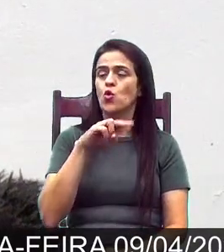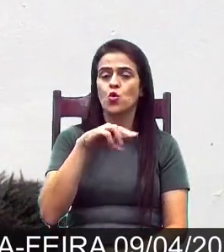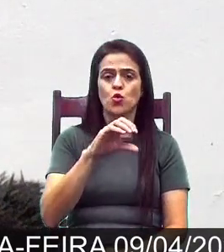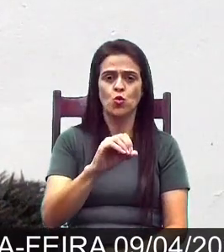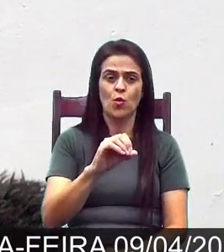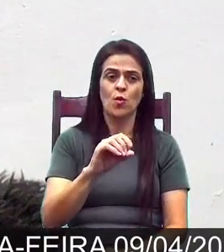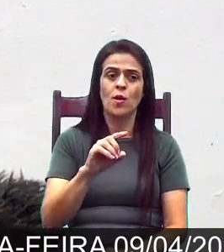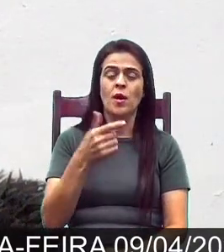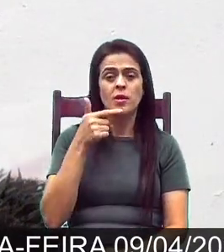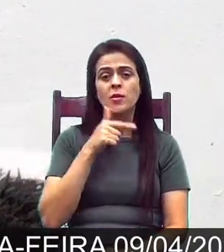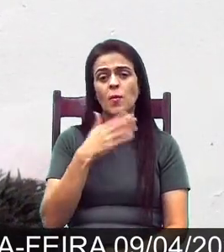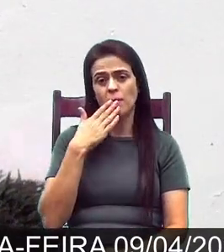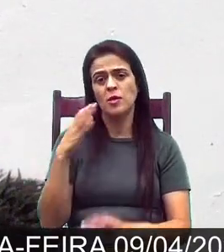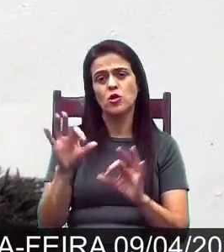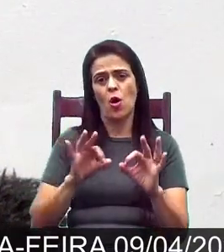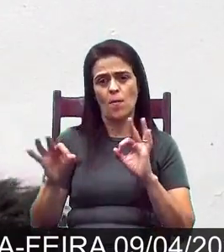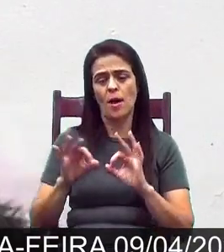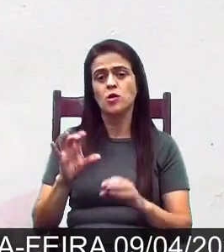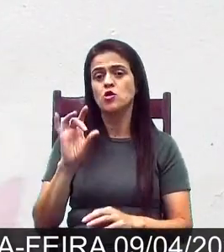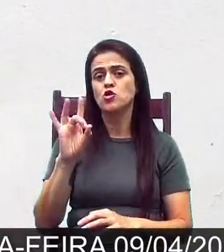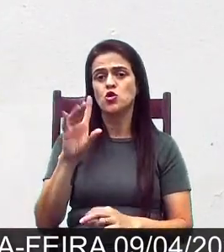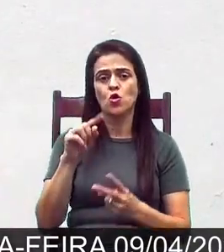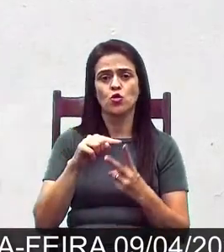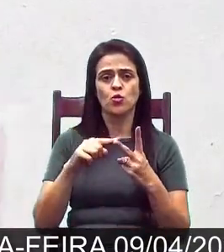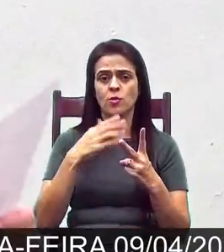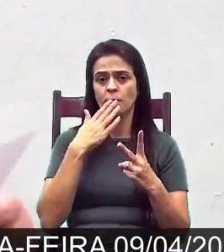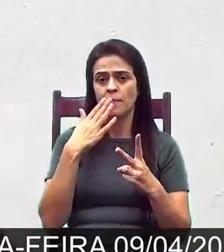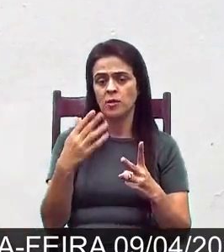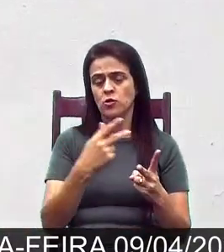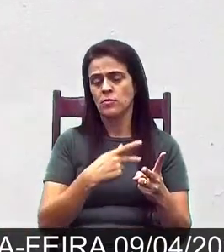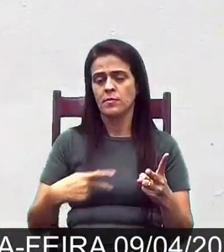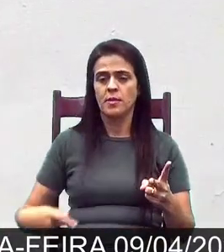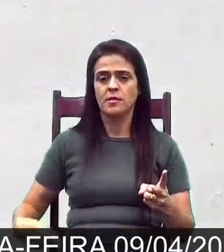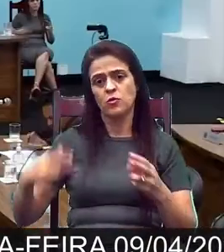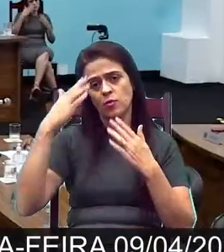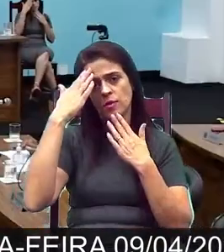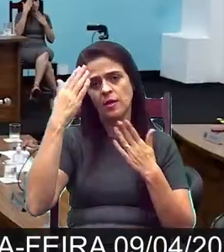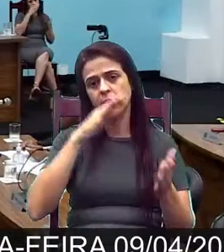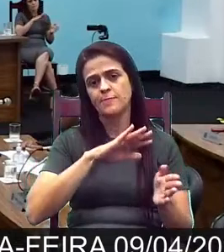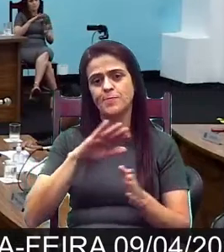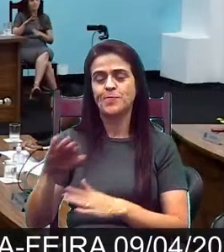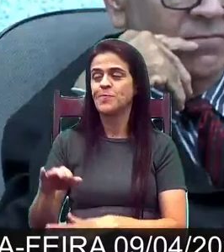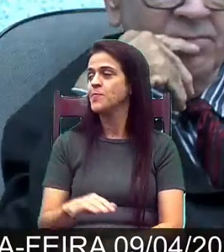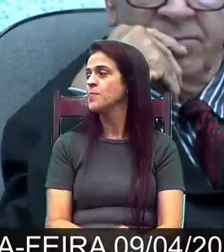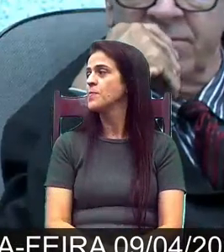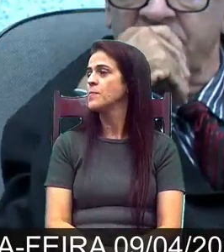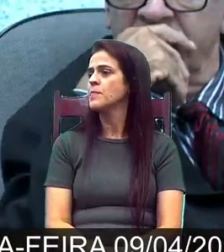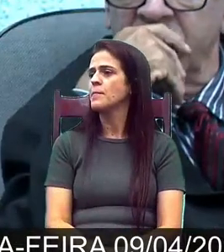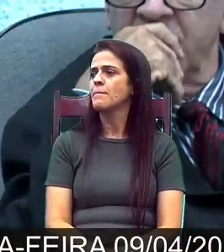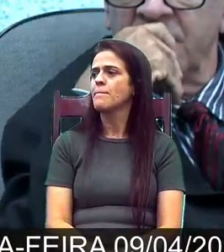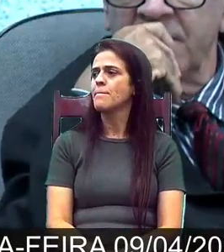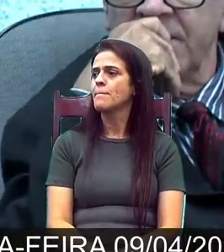torna imprescindível. São esses meus dois requerimentos, senhor presidente, muito obrigado.